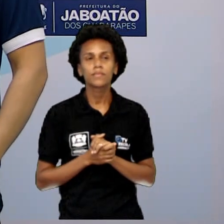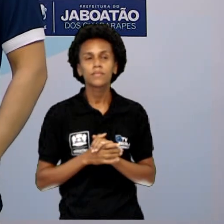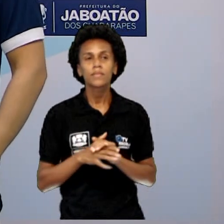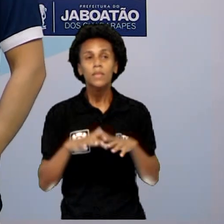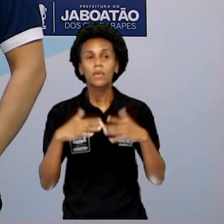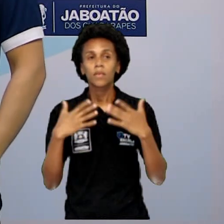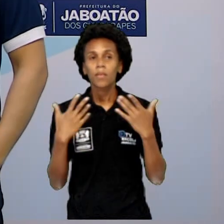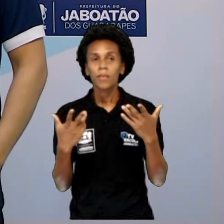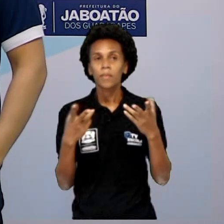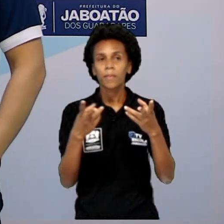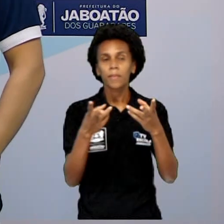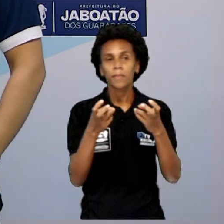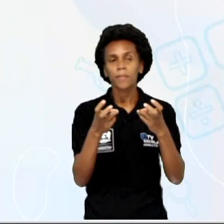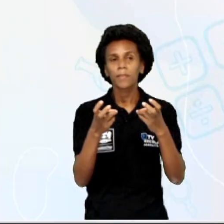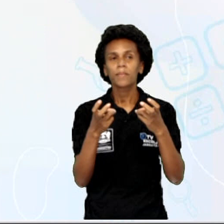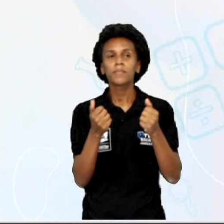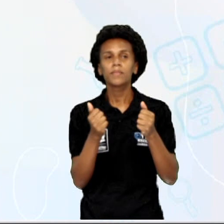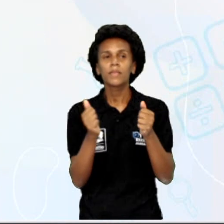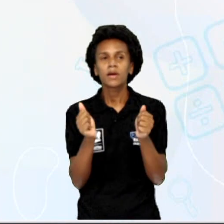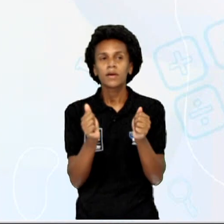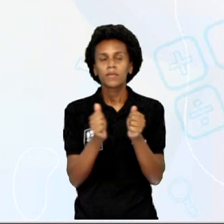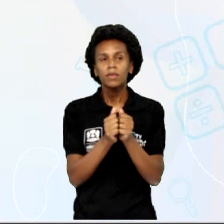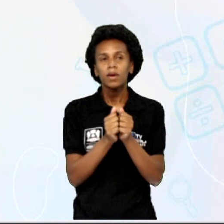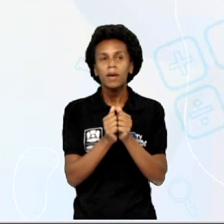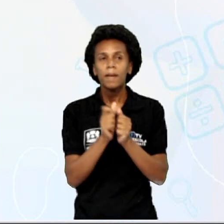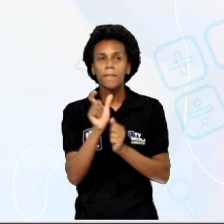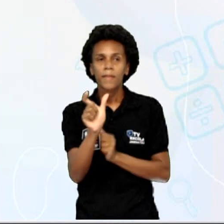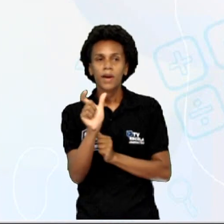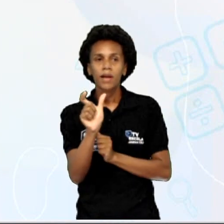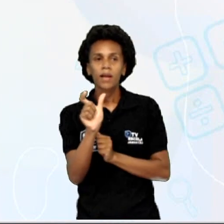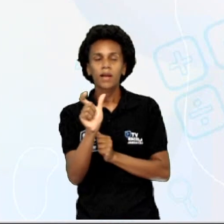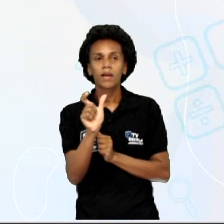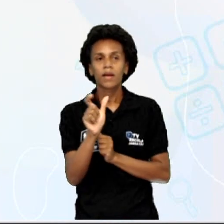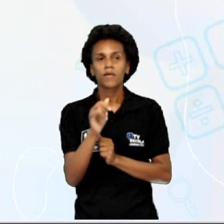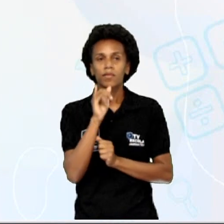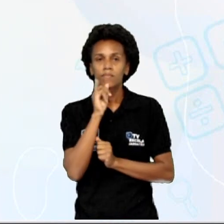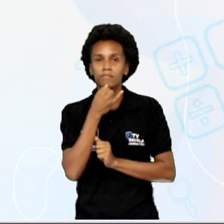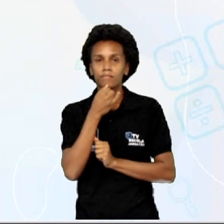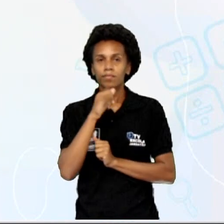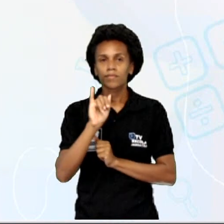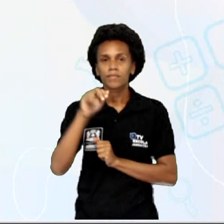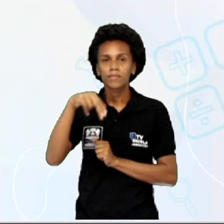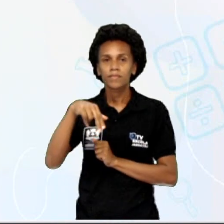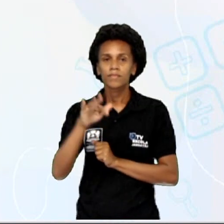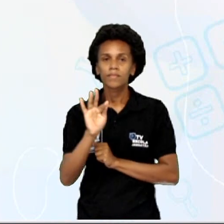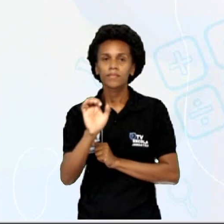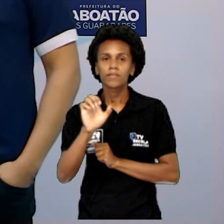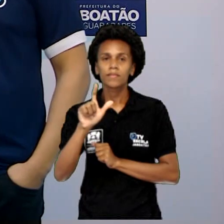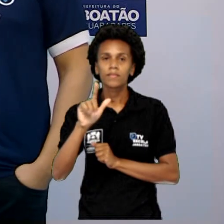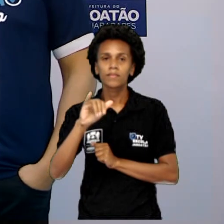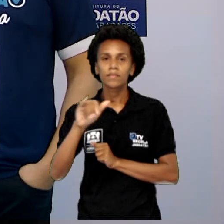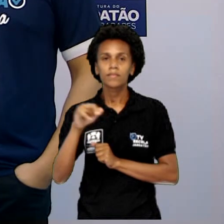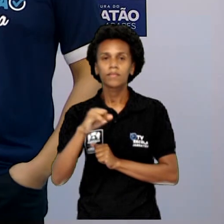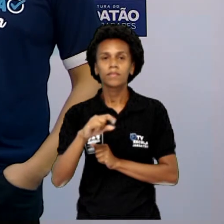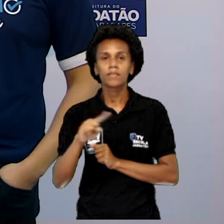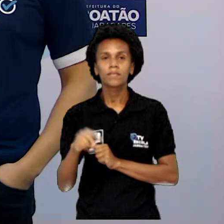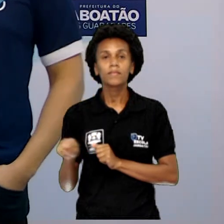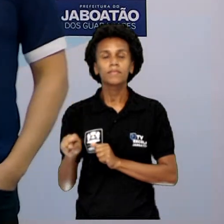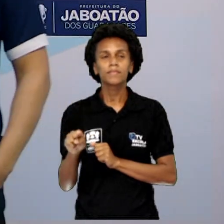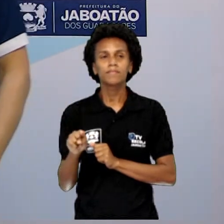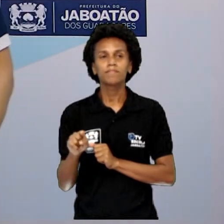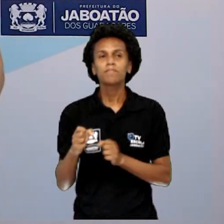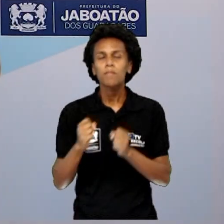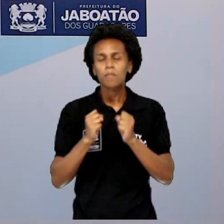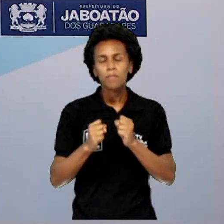estar substantivado. Portanto, nossa resposta é substantivo. Isso pode confundir um pouquinho a cabeça do aluno, porque vocês